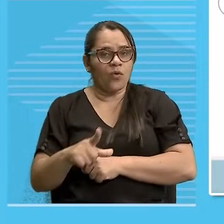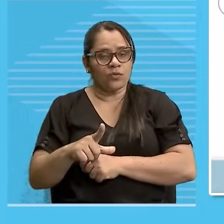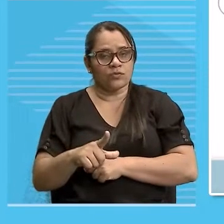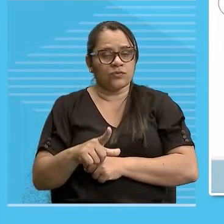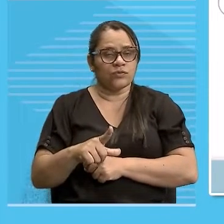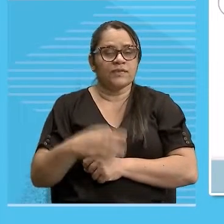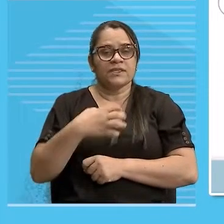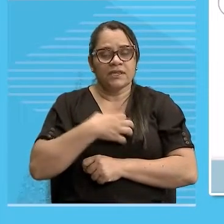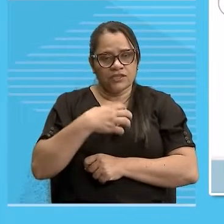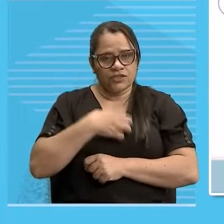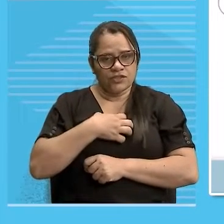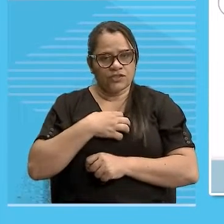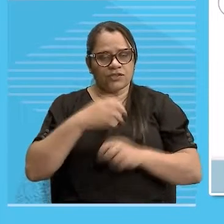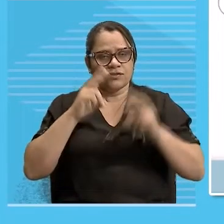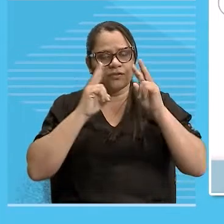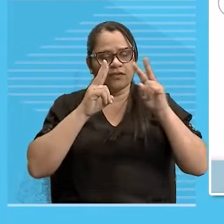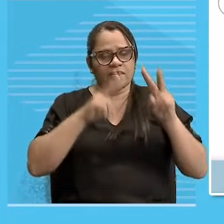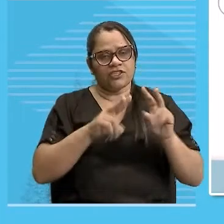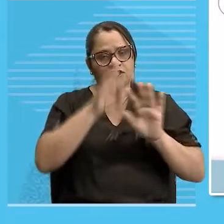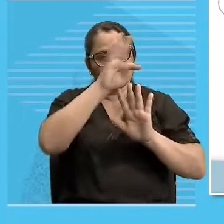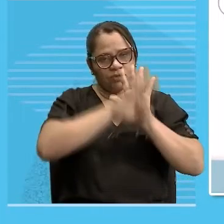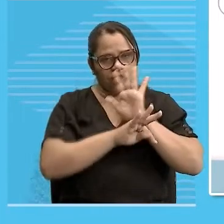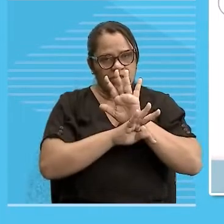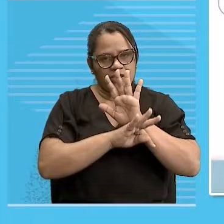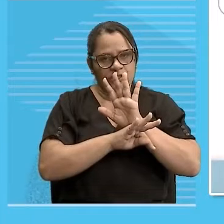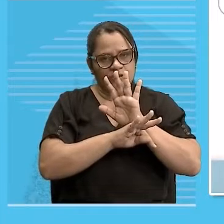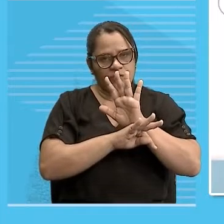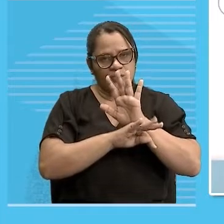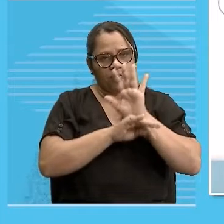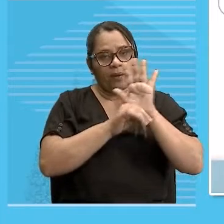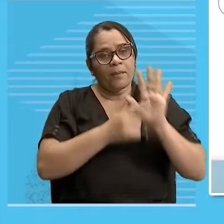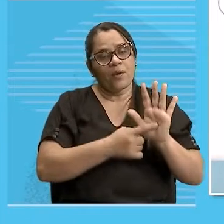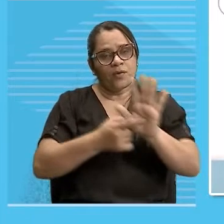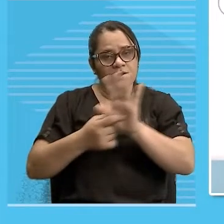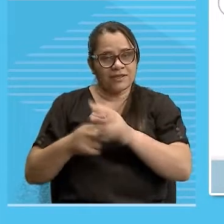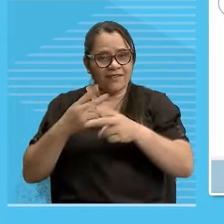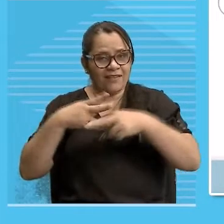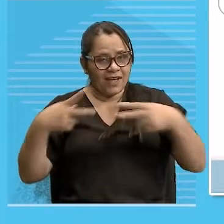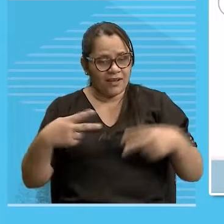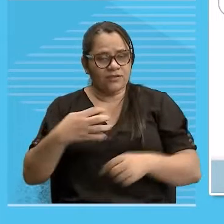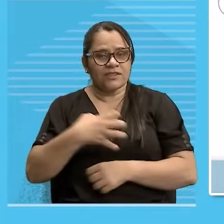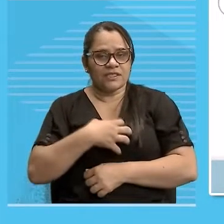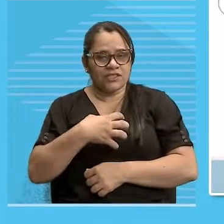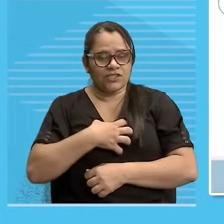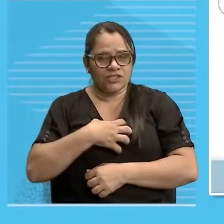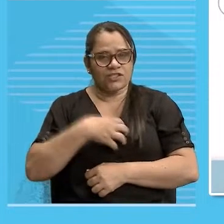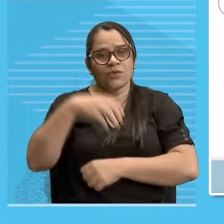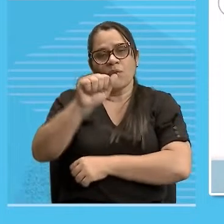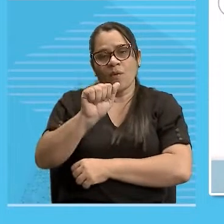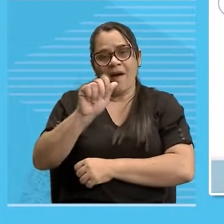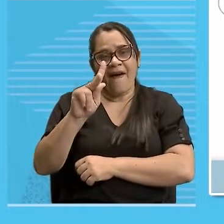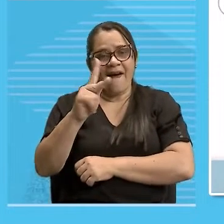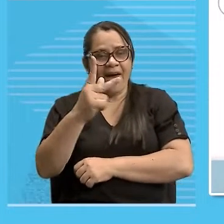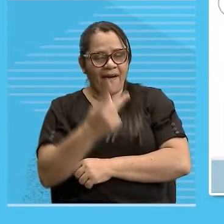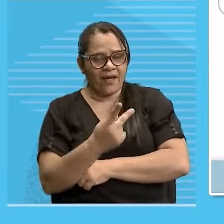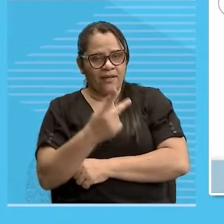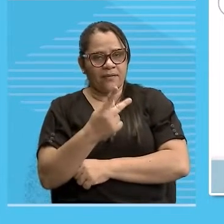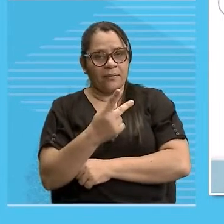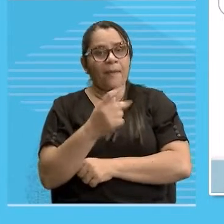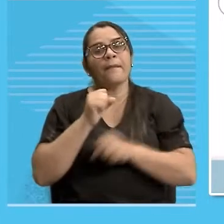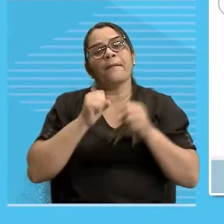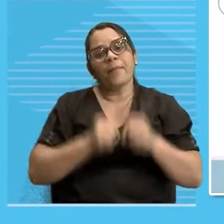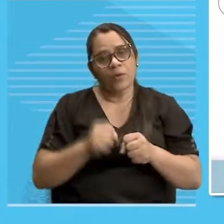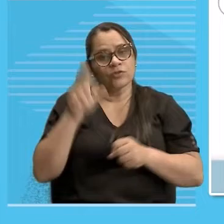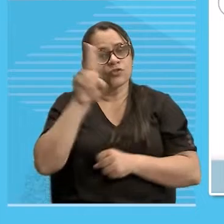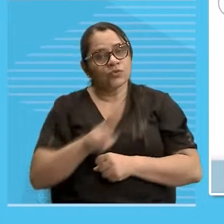interjeição, por exemplo, pode apresentar diversos sentidos. Por exemplo, ah, pode ser de surpresa,